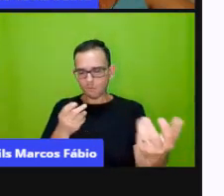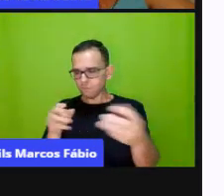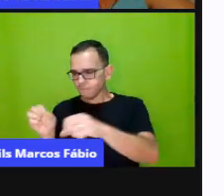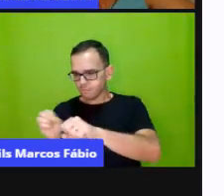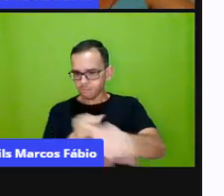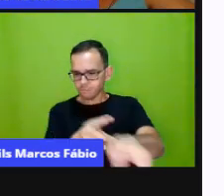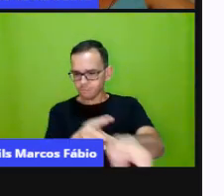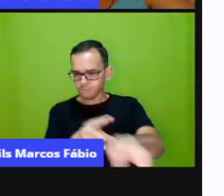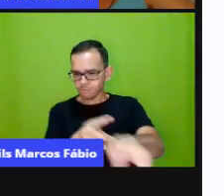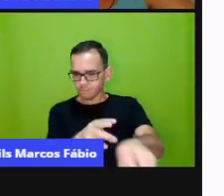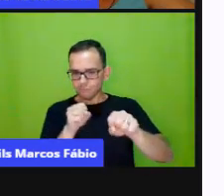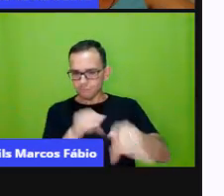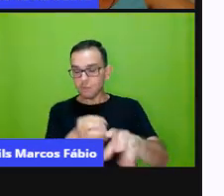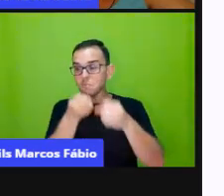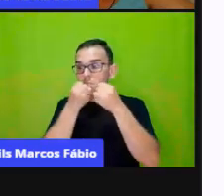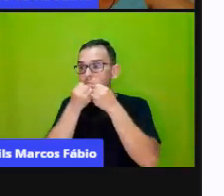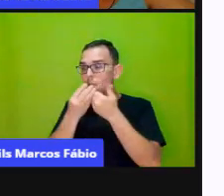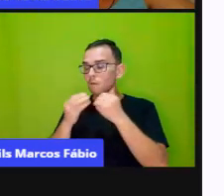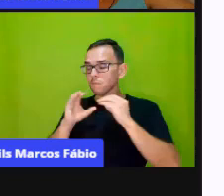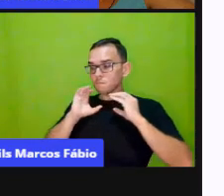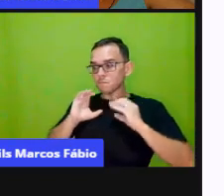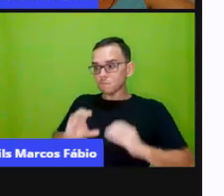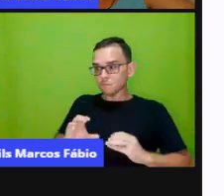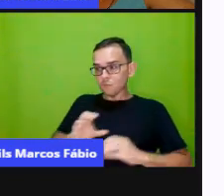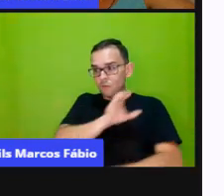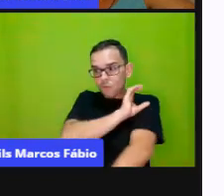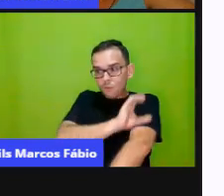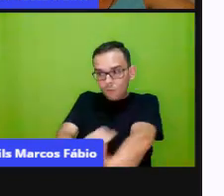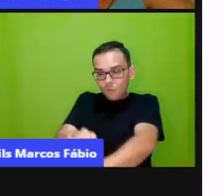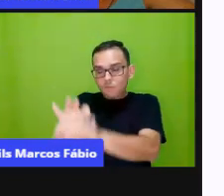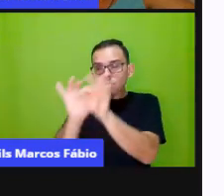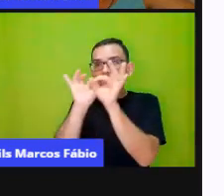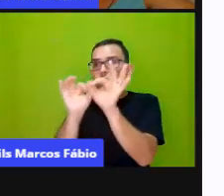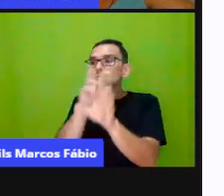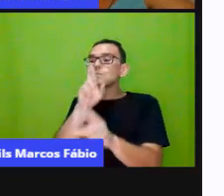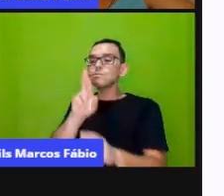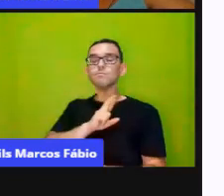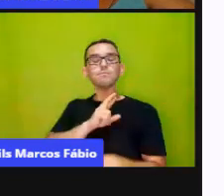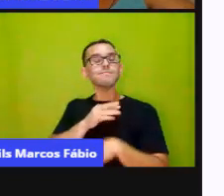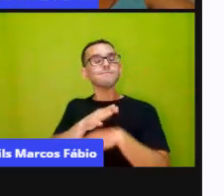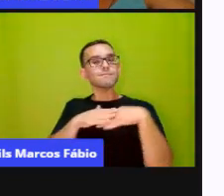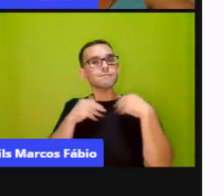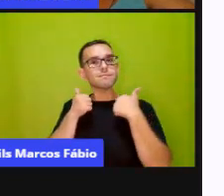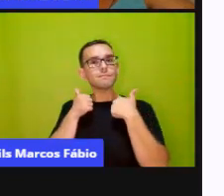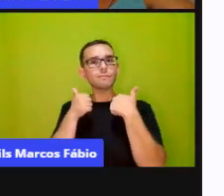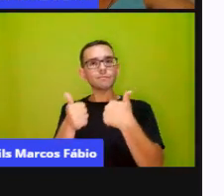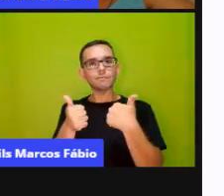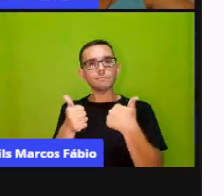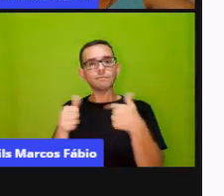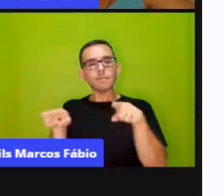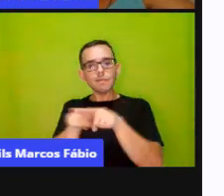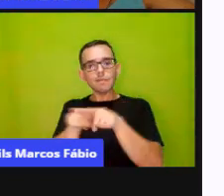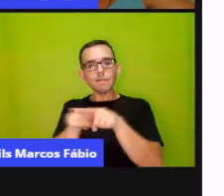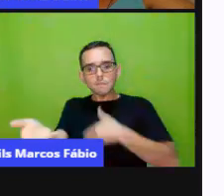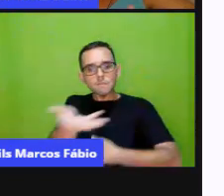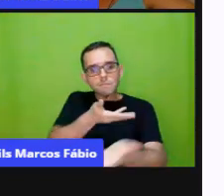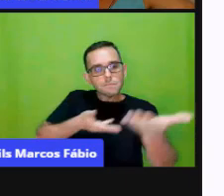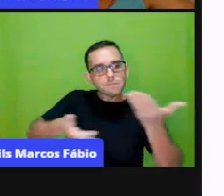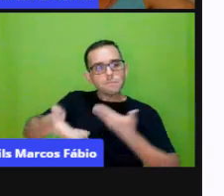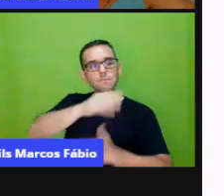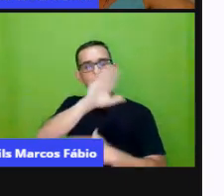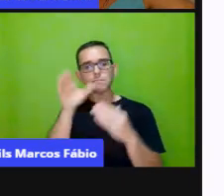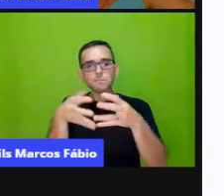bons comportamentos são passíveis de boas respostas afetivas. E que isso estabelece uma relação melhor entre